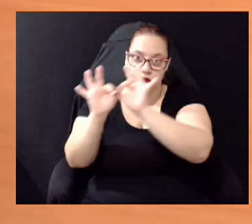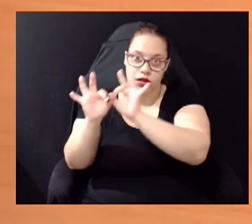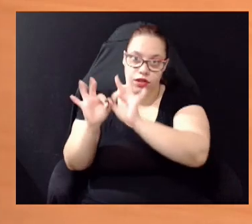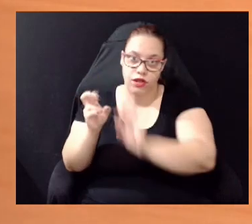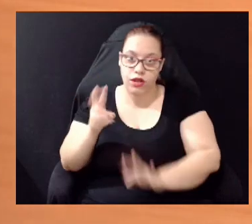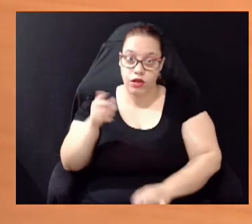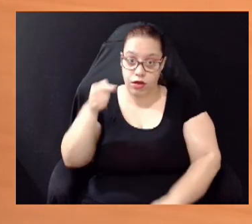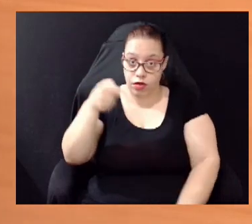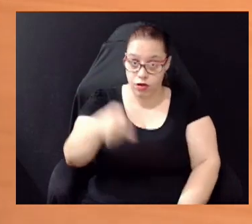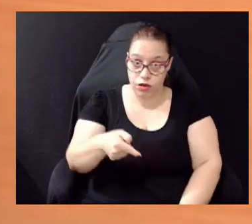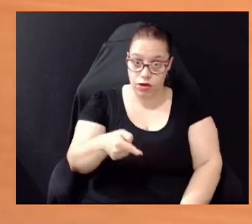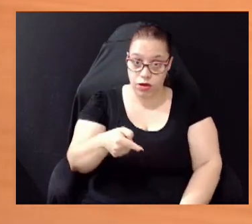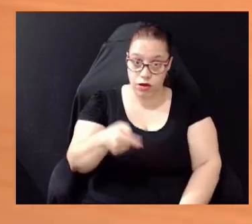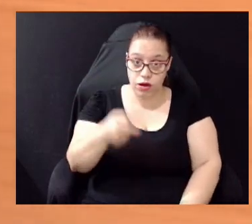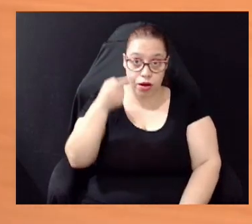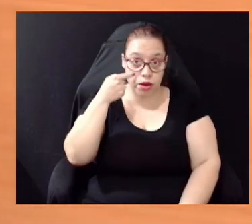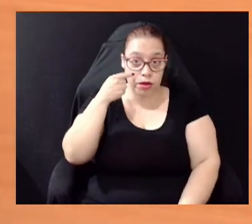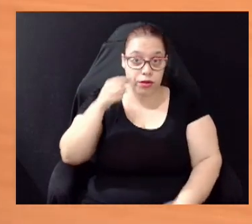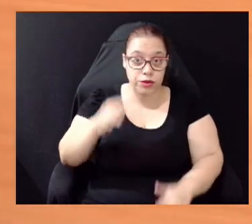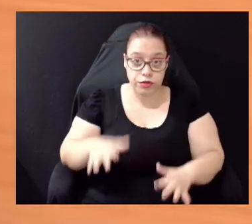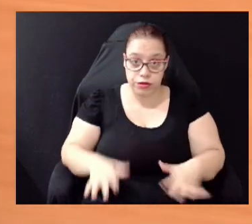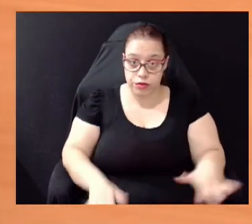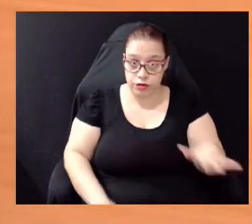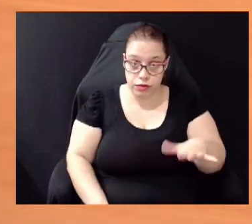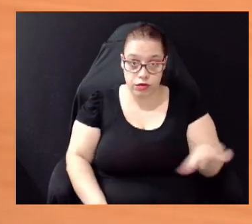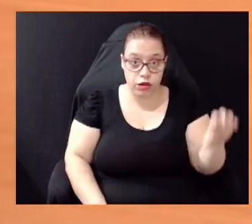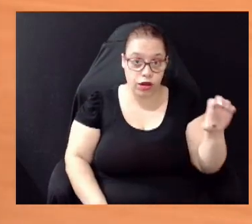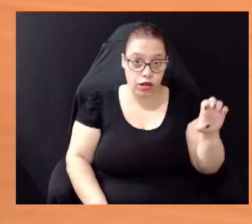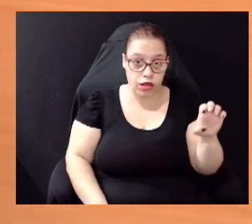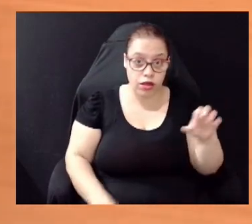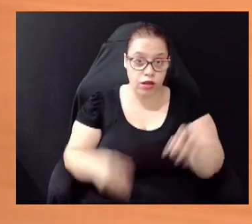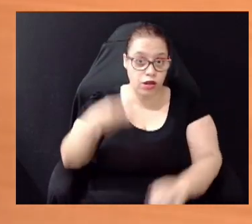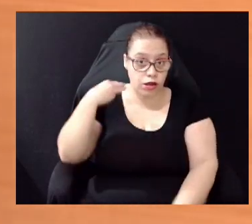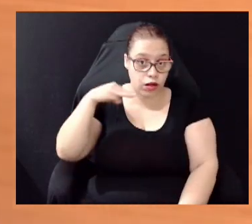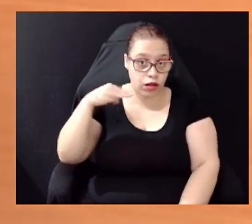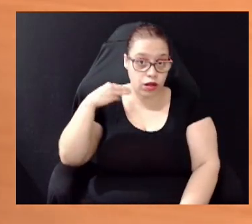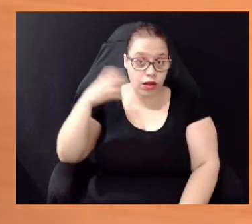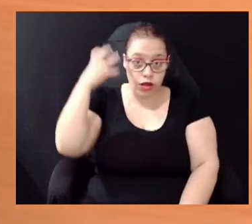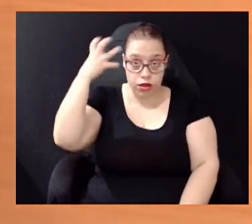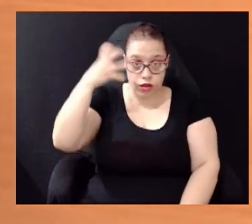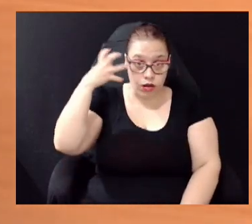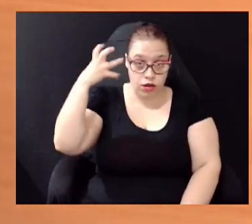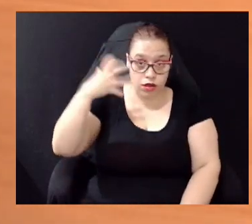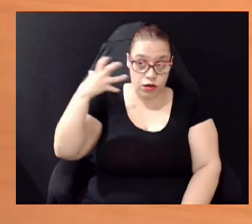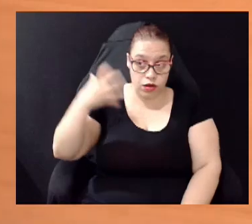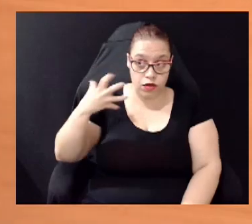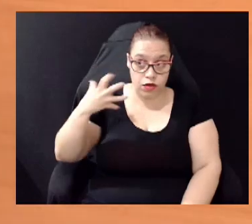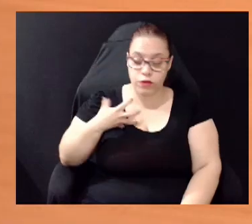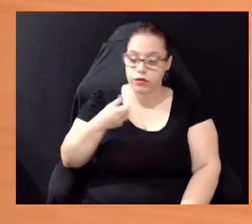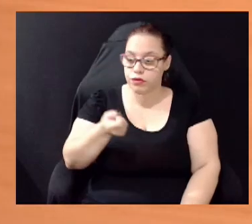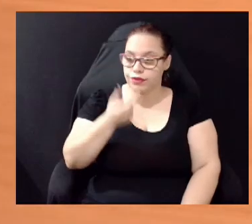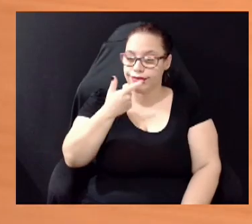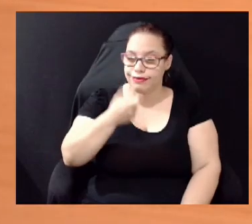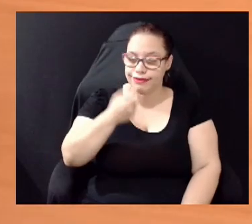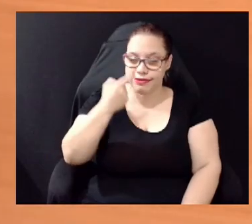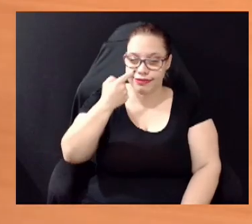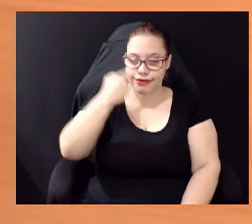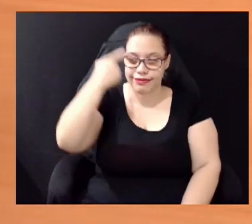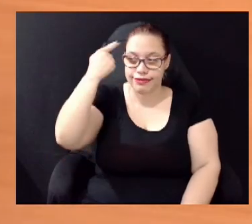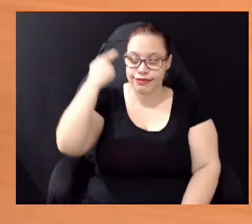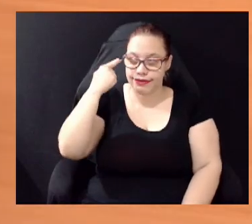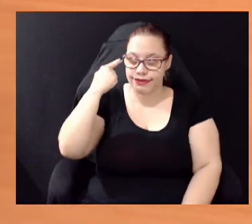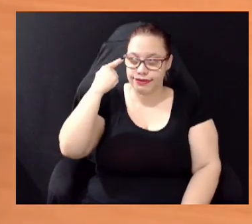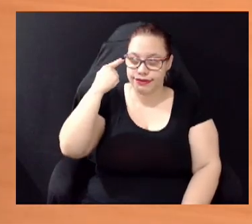Eu vejo que a bancada de esquerda, que está a Mariana, que está a Guida, que está a Fernanda, que está a Paola, que é uma